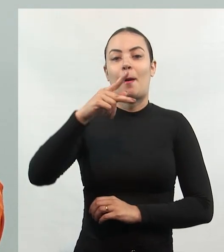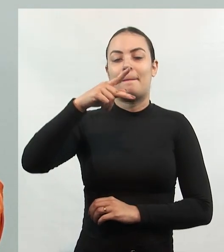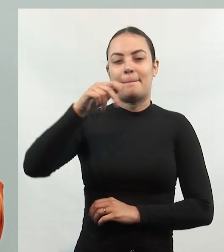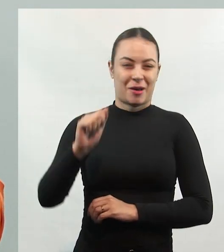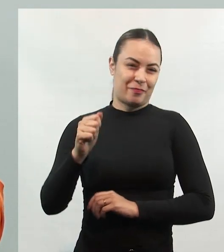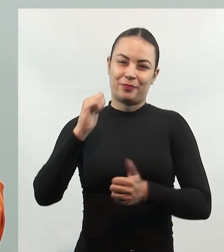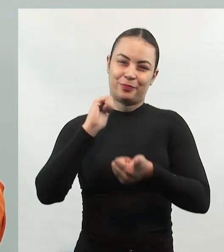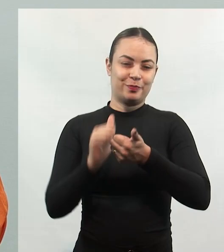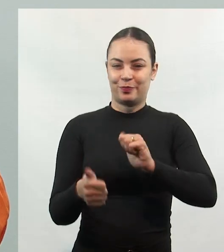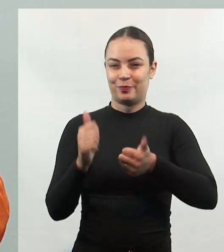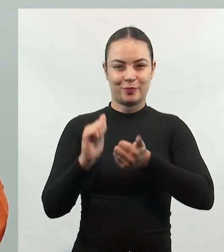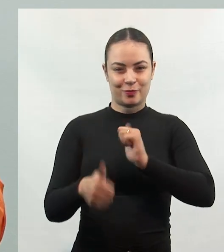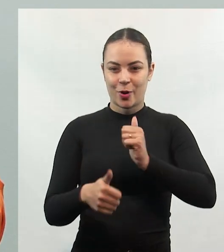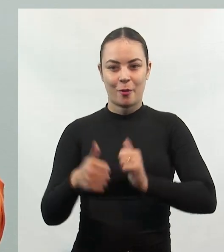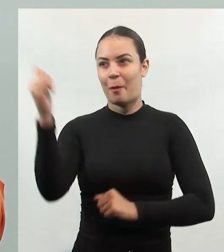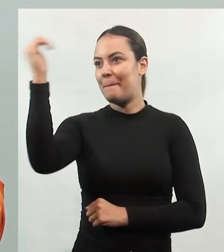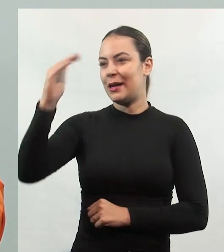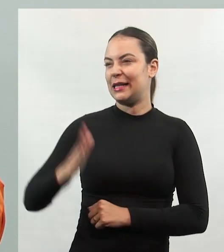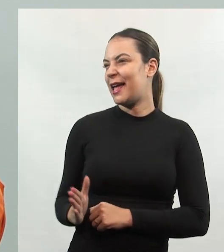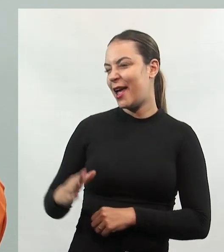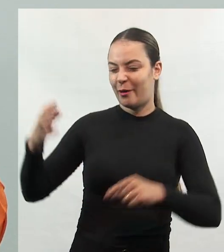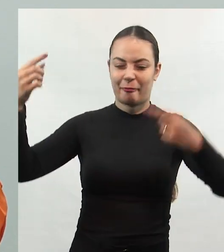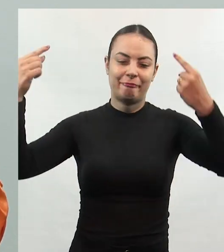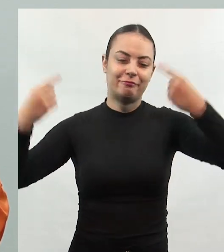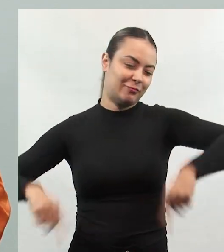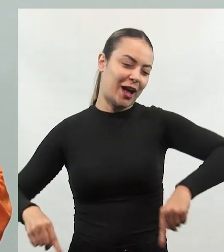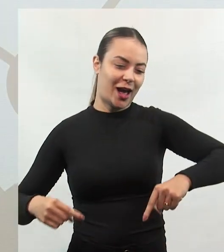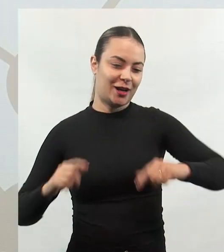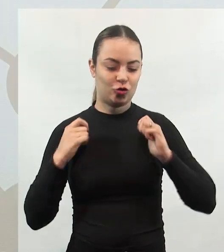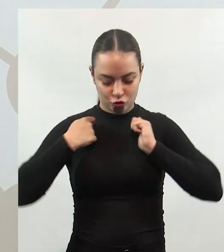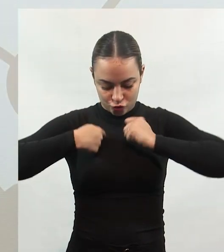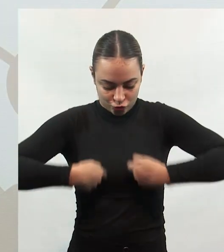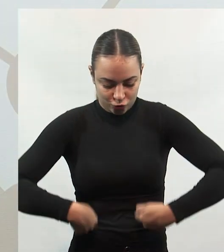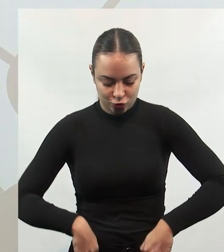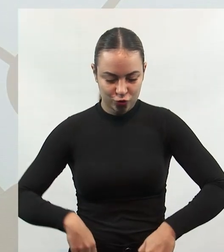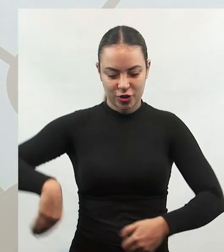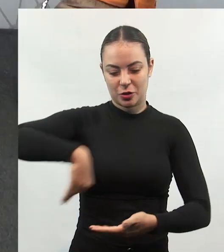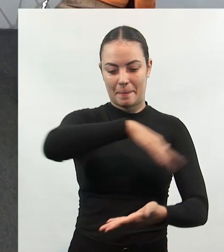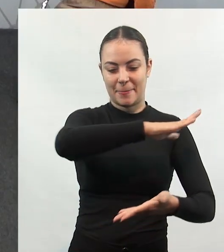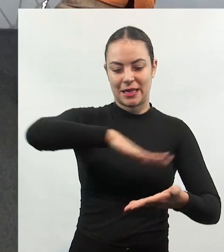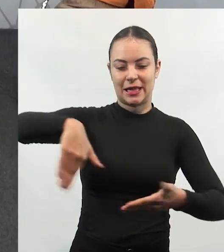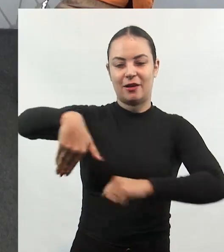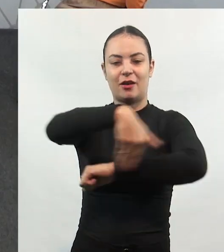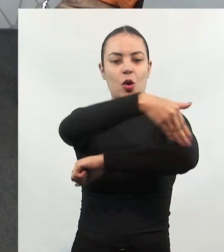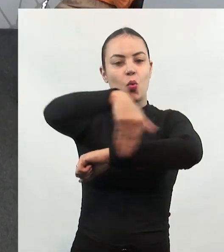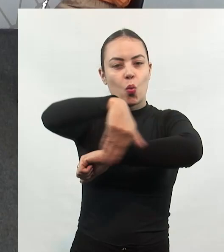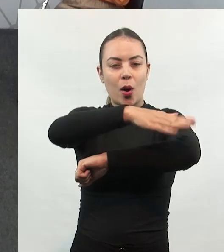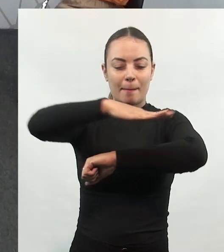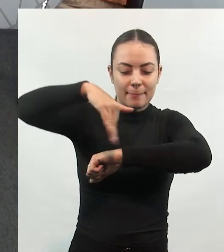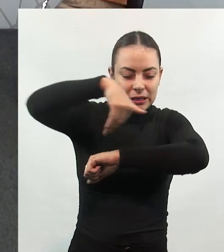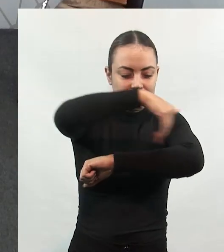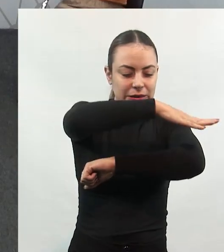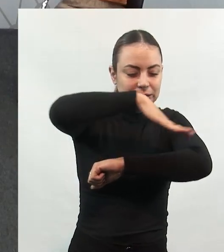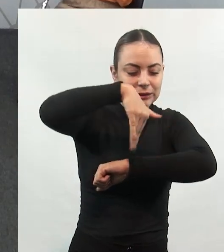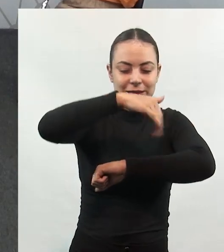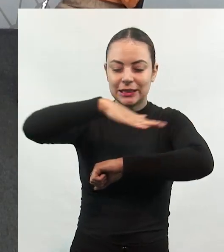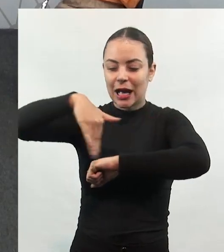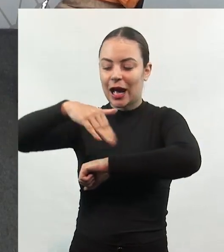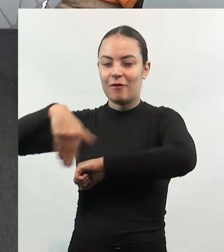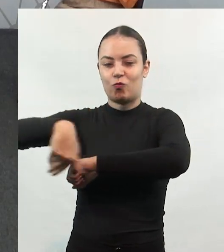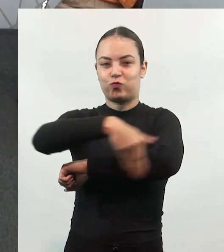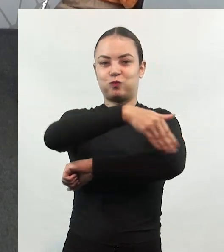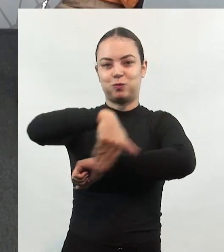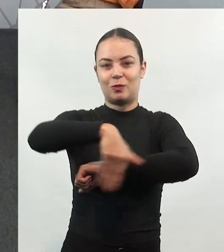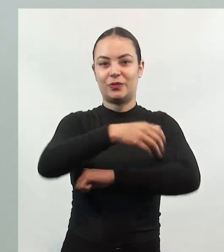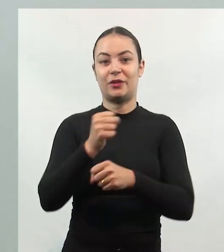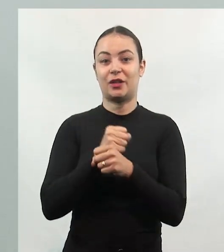98. Professores que eu não esqueço, professora Andréia de Biologia. André. A gente fez uma célula de gelatina, lembra? Isso, Célula eu de fiz. gelatina, A